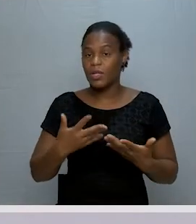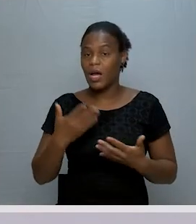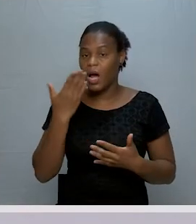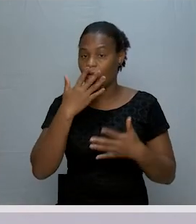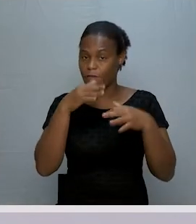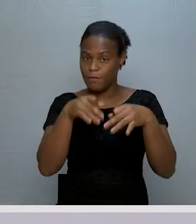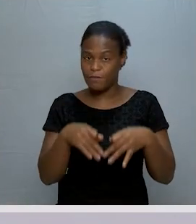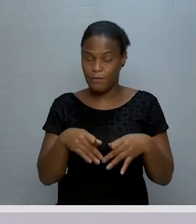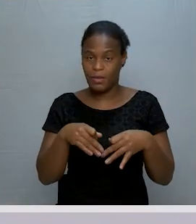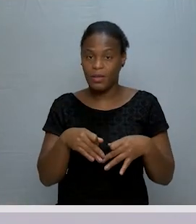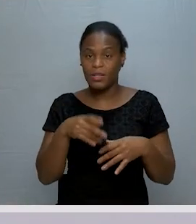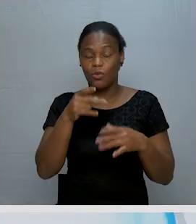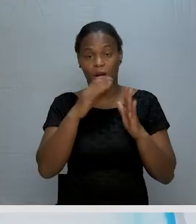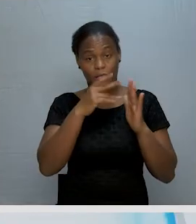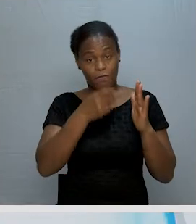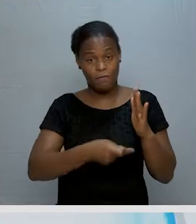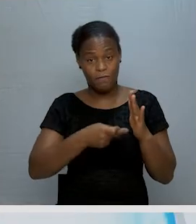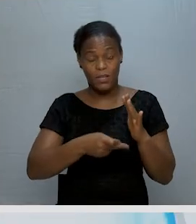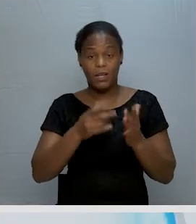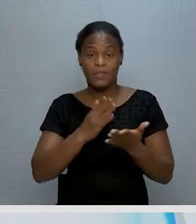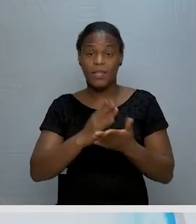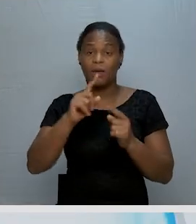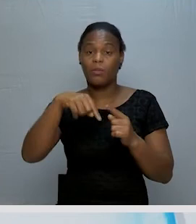Chegamos ao fim da nossa aula. Fique em